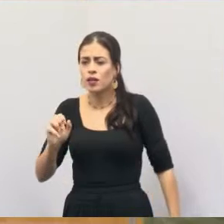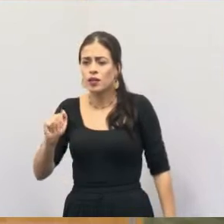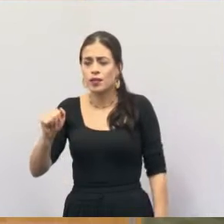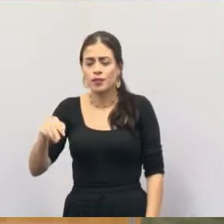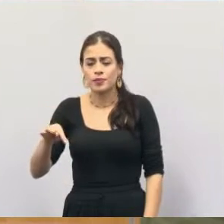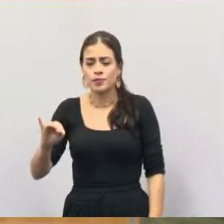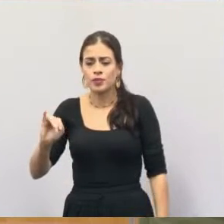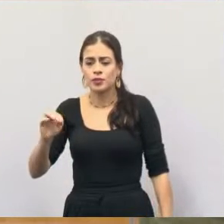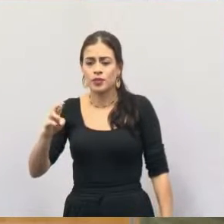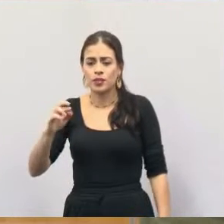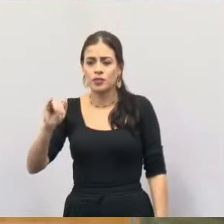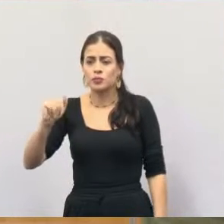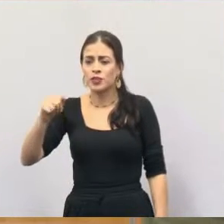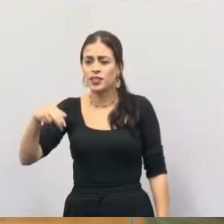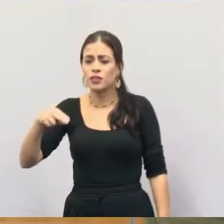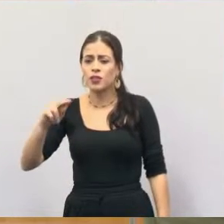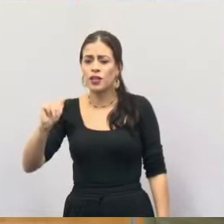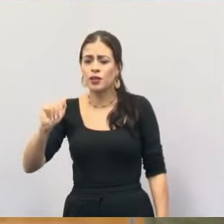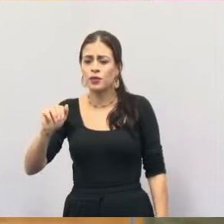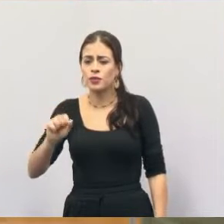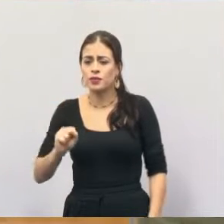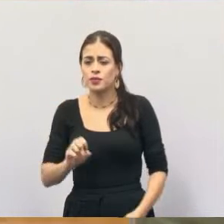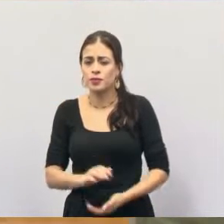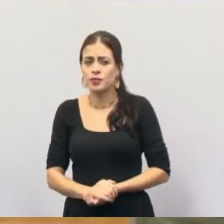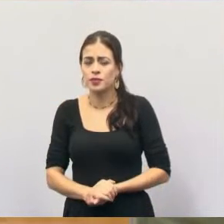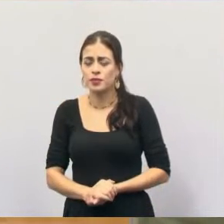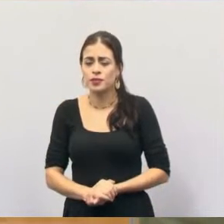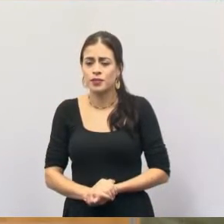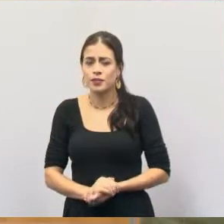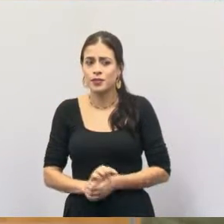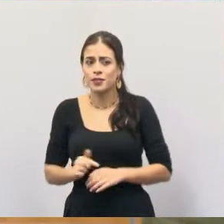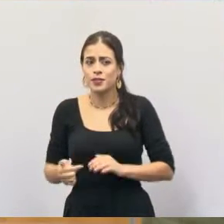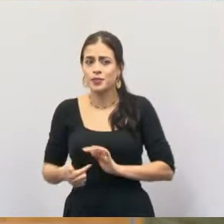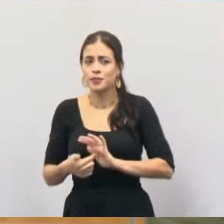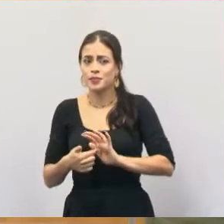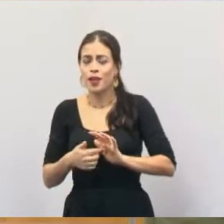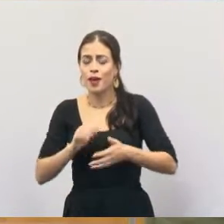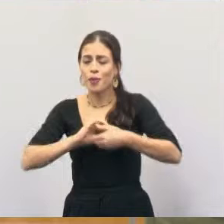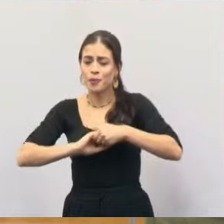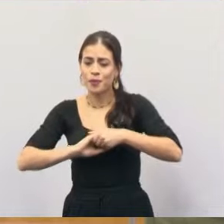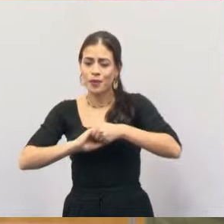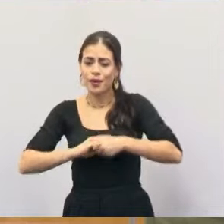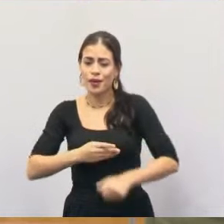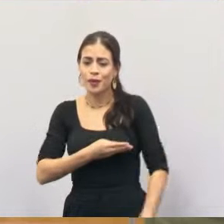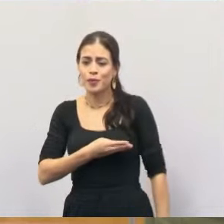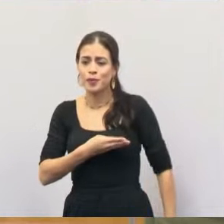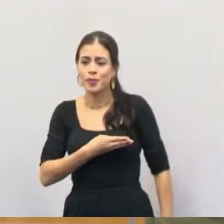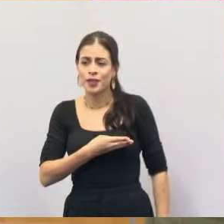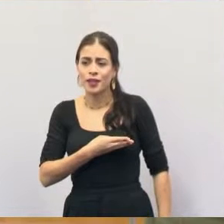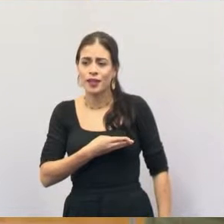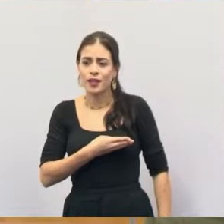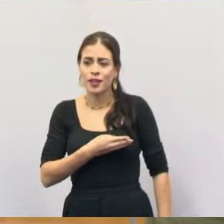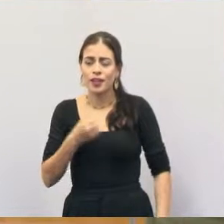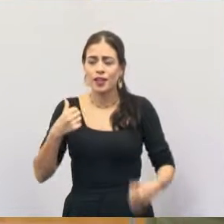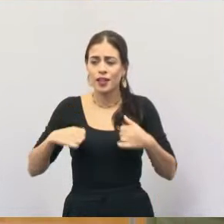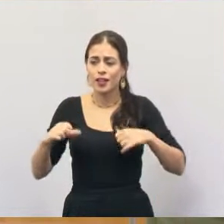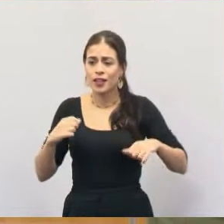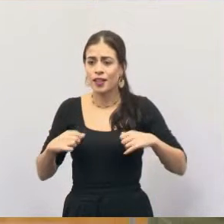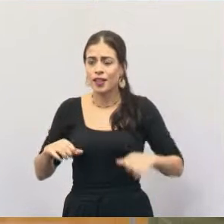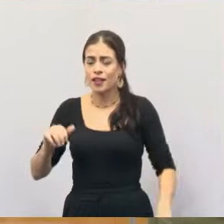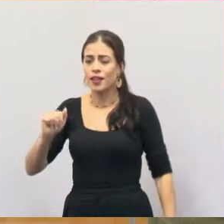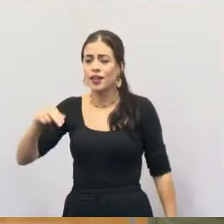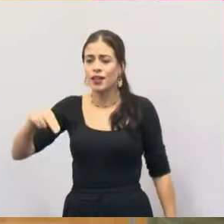Satirianas e selecionado para um edital de circulação. Comentou a sua amiga e atriz Ana Paula Cunha,